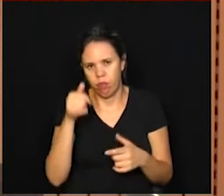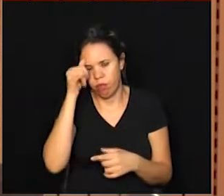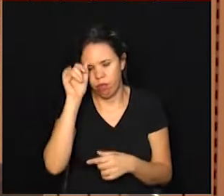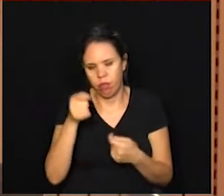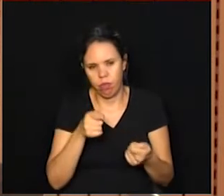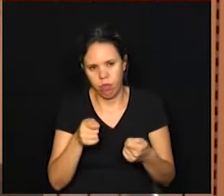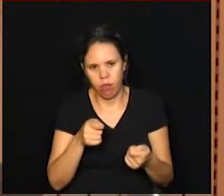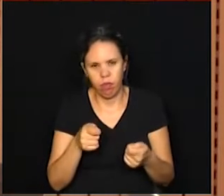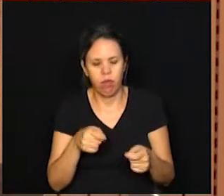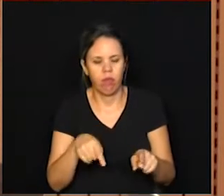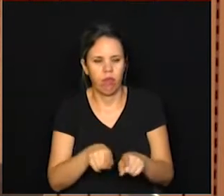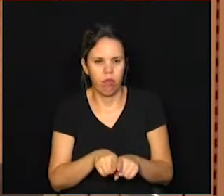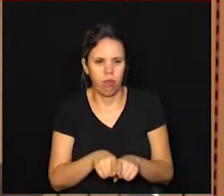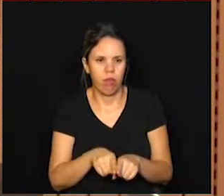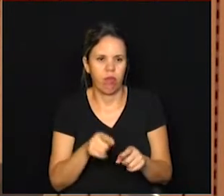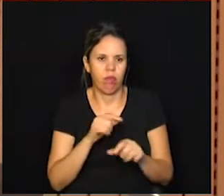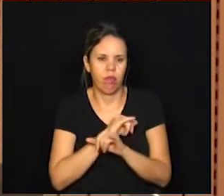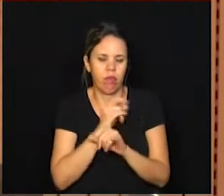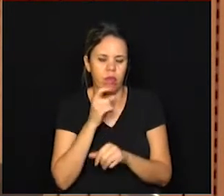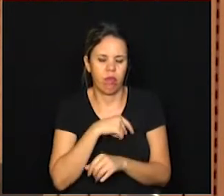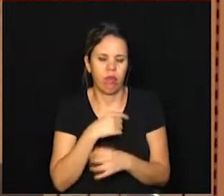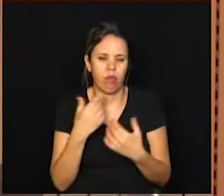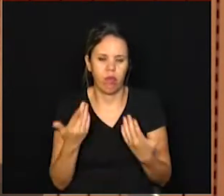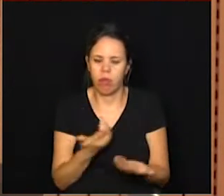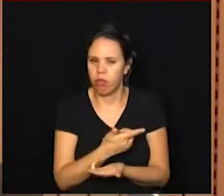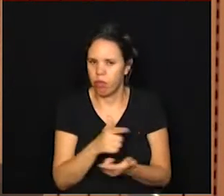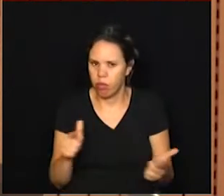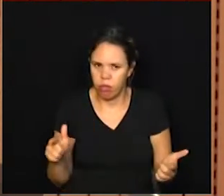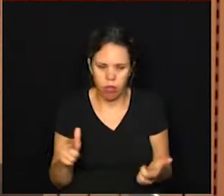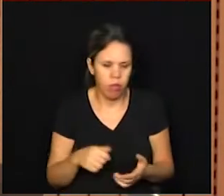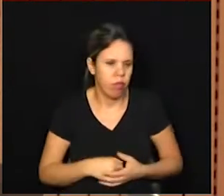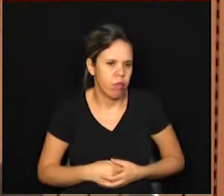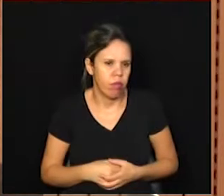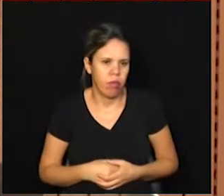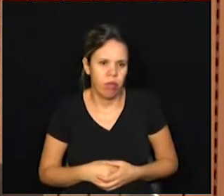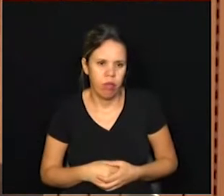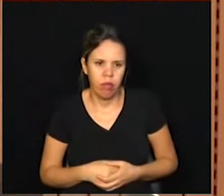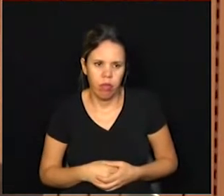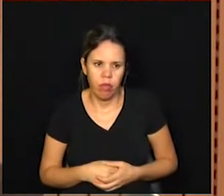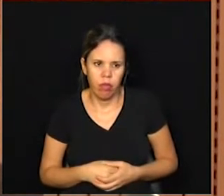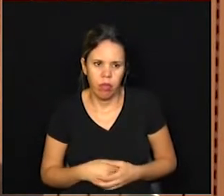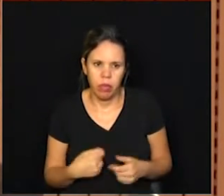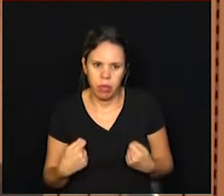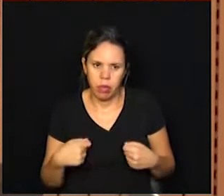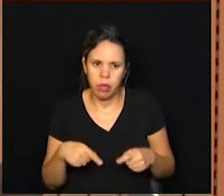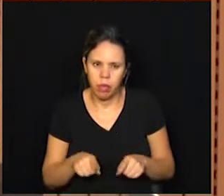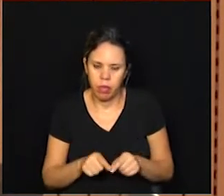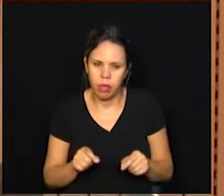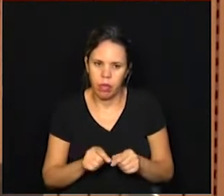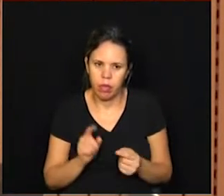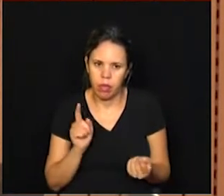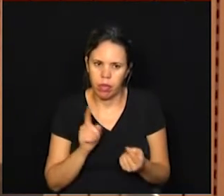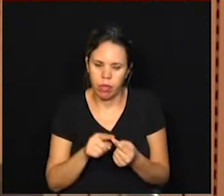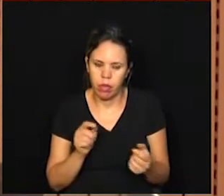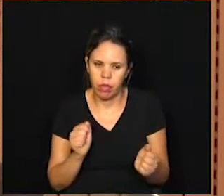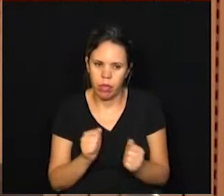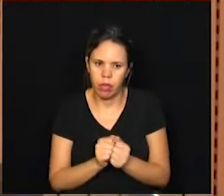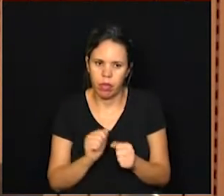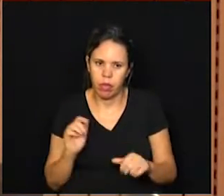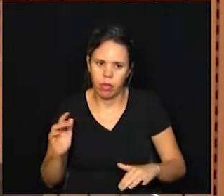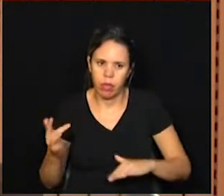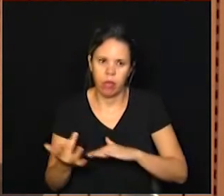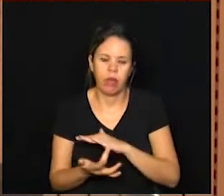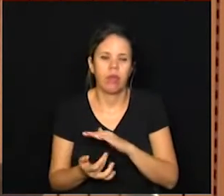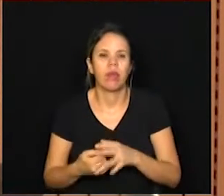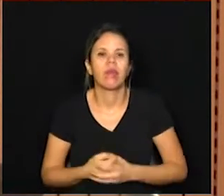controle. Caso que não hajam de forma bem atuante nesse sentido junto às redes